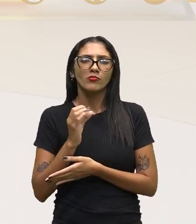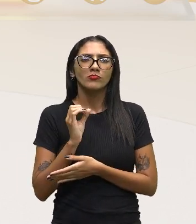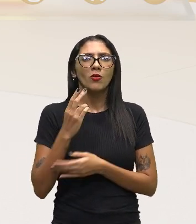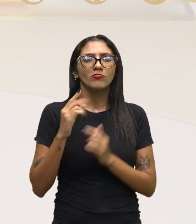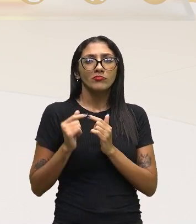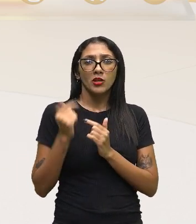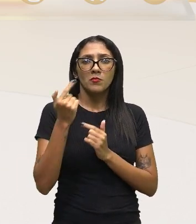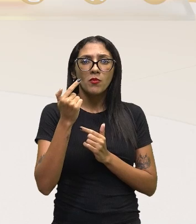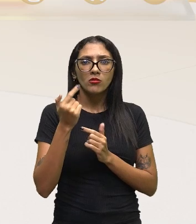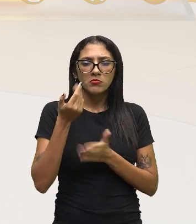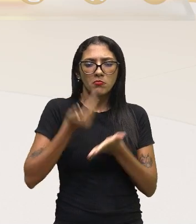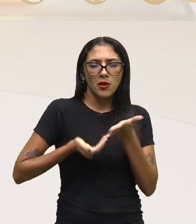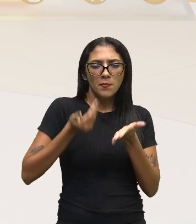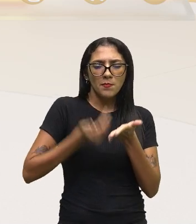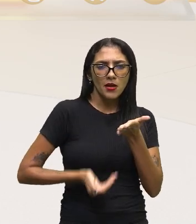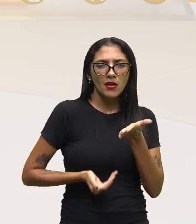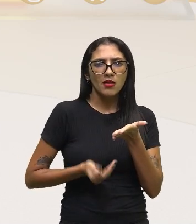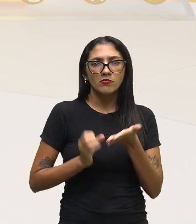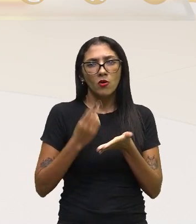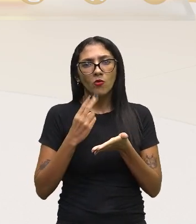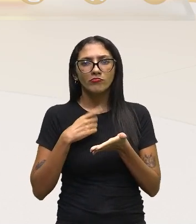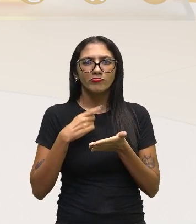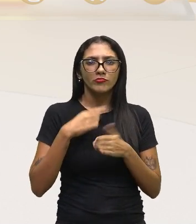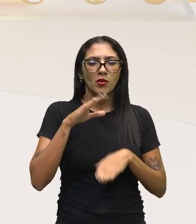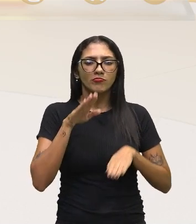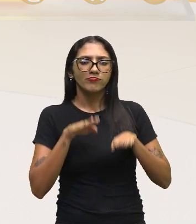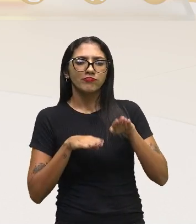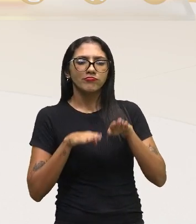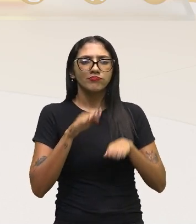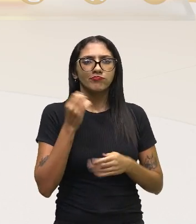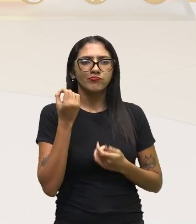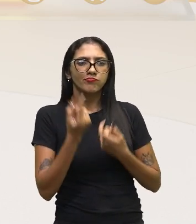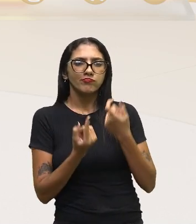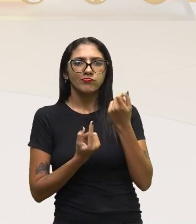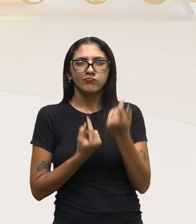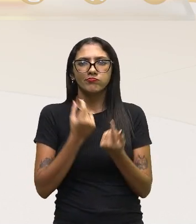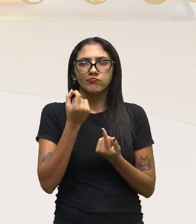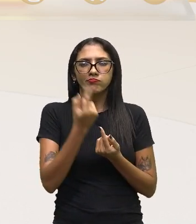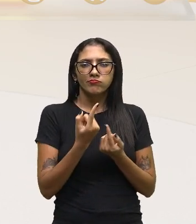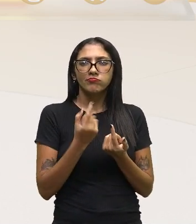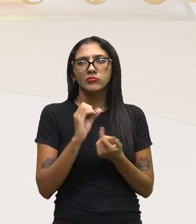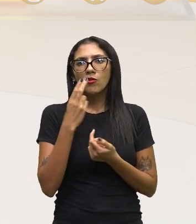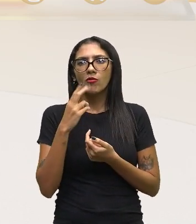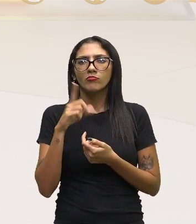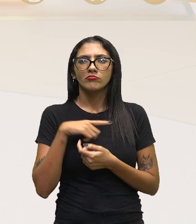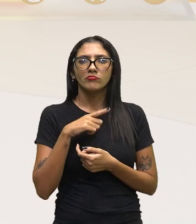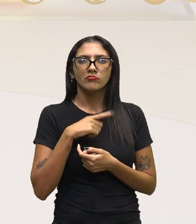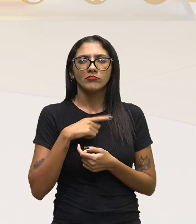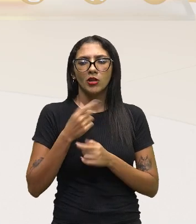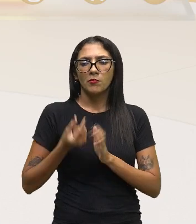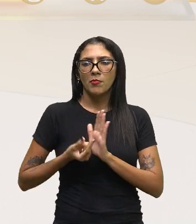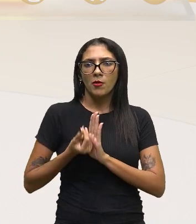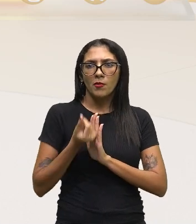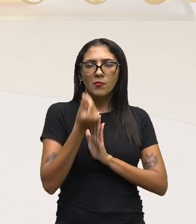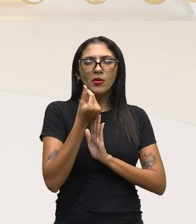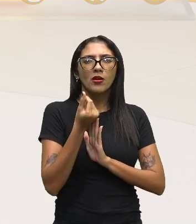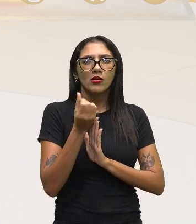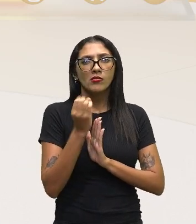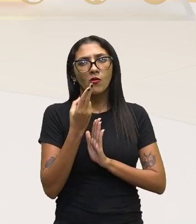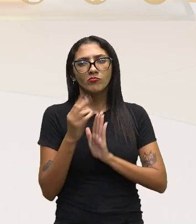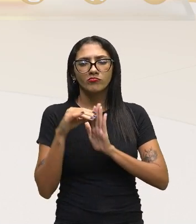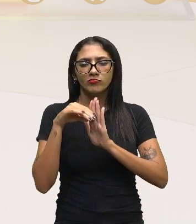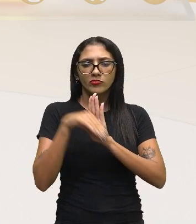perder por um tempo, pode ficar oscilando, ela pode crescer indefinidamente, também como ela pode